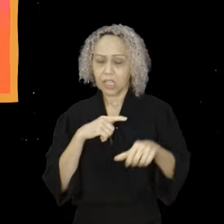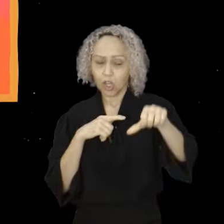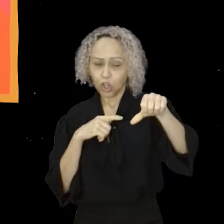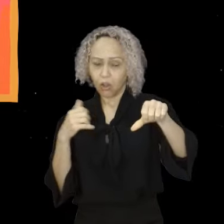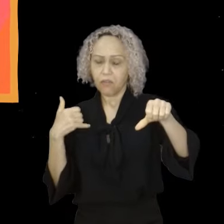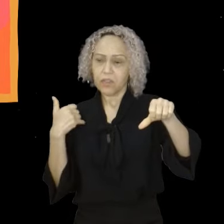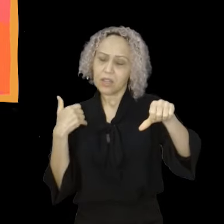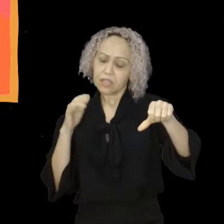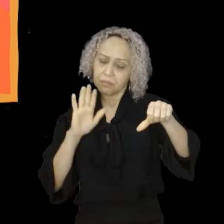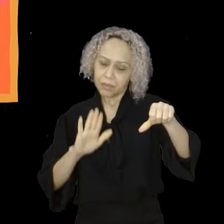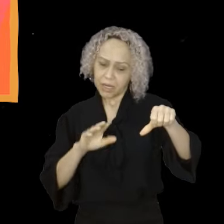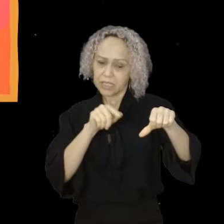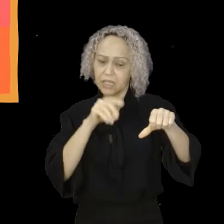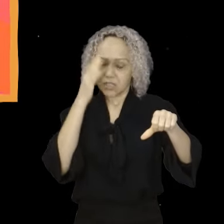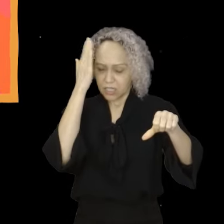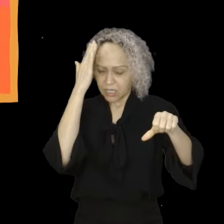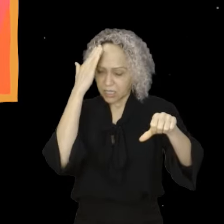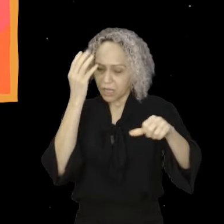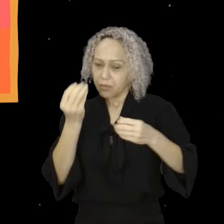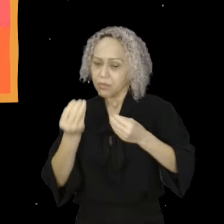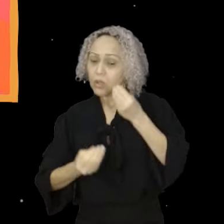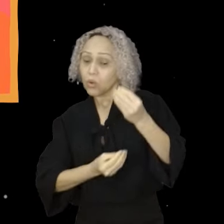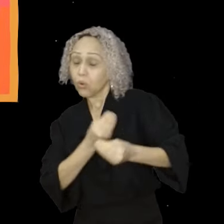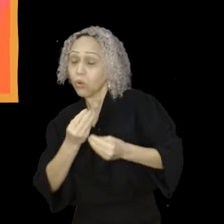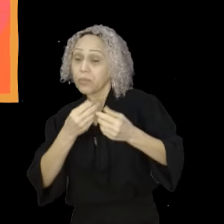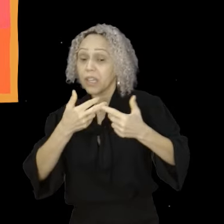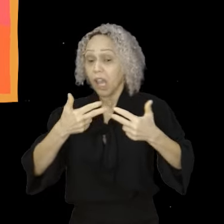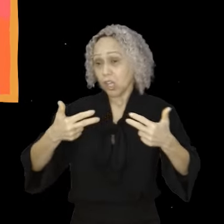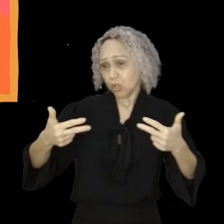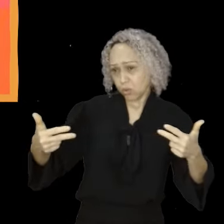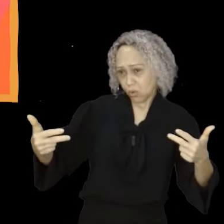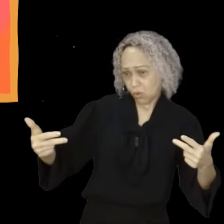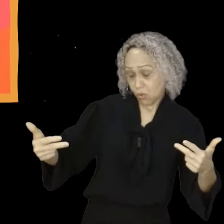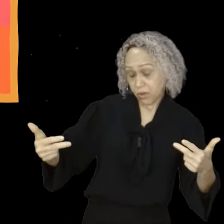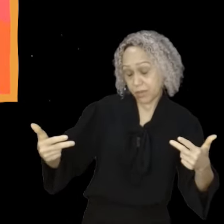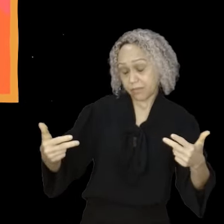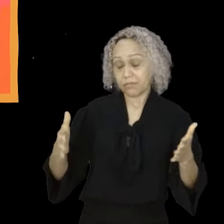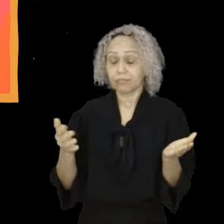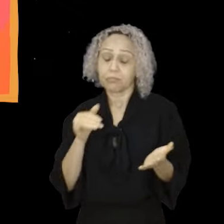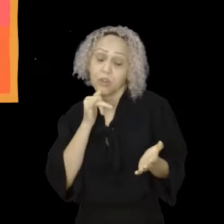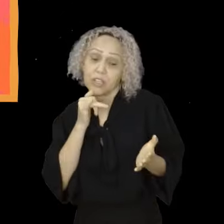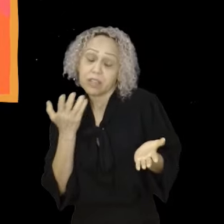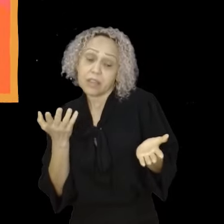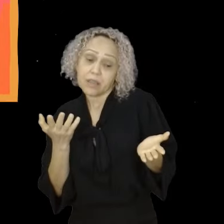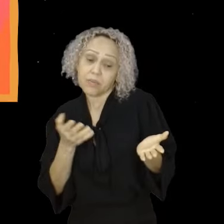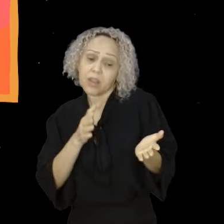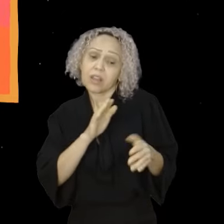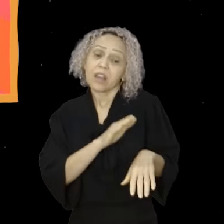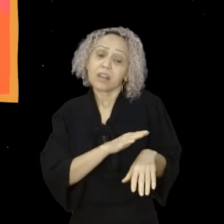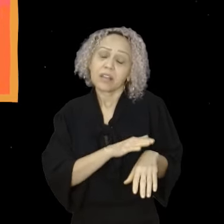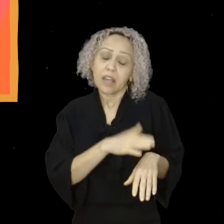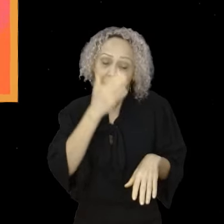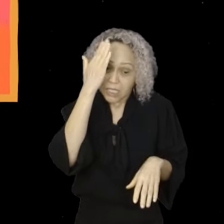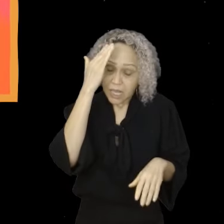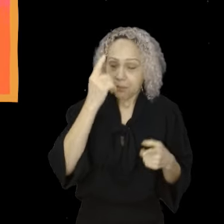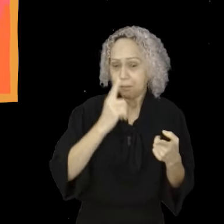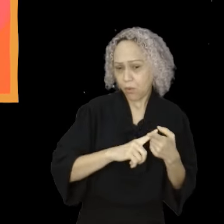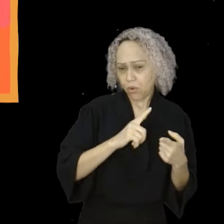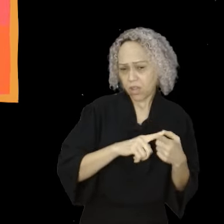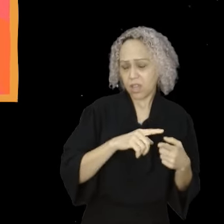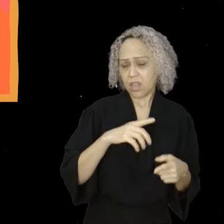vive, como que as coisas funcionam, por que ela tem certos privilégios, por que ela deixa de ter certos privilégios, por que